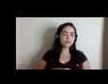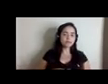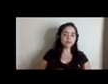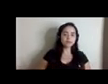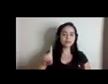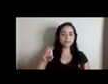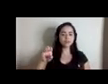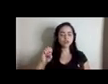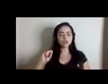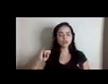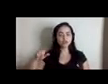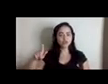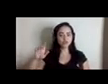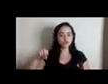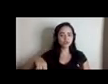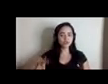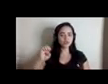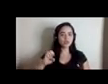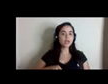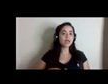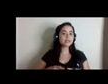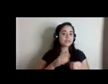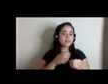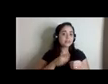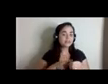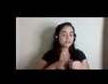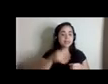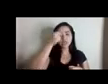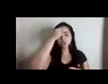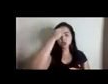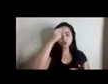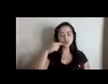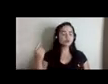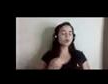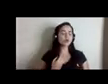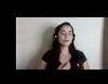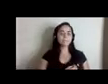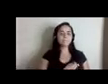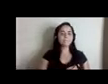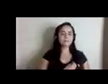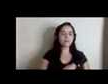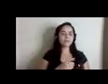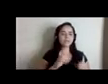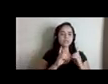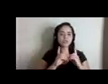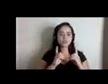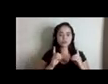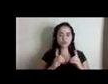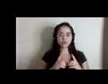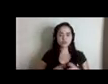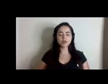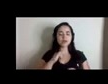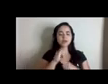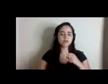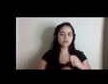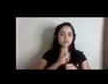cidades inteligentes, a nossa presença digital, a internet de e para